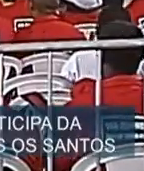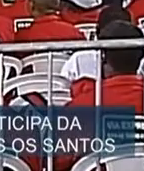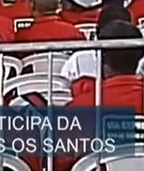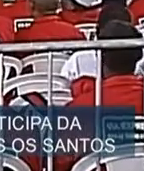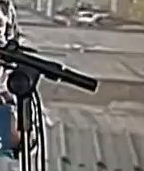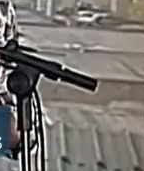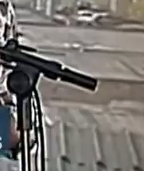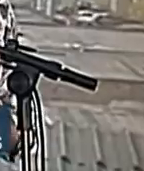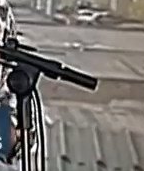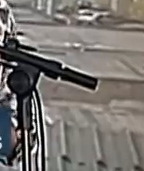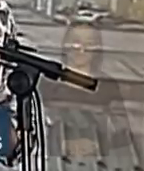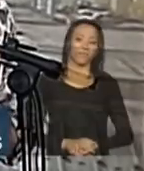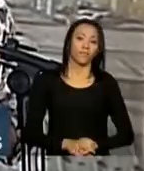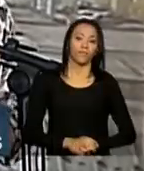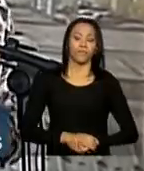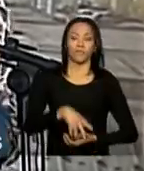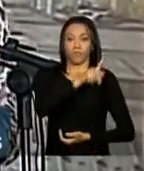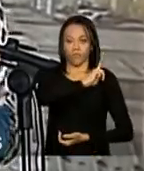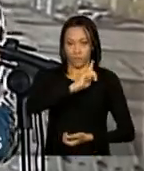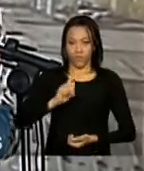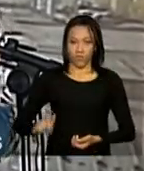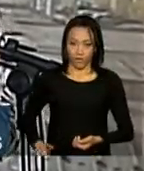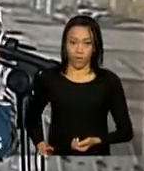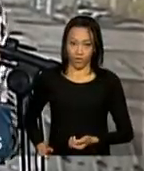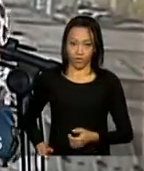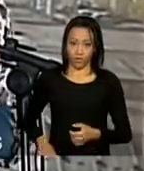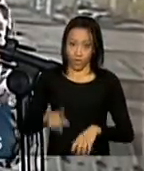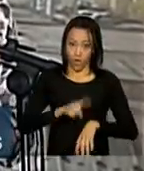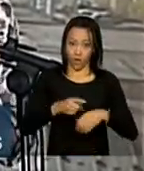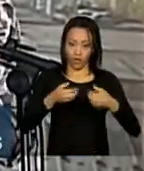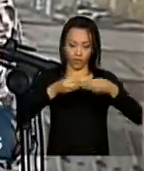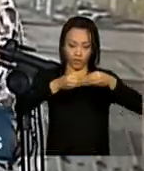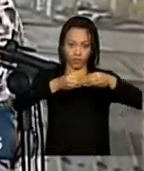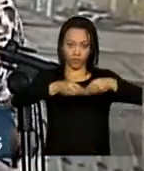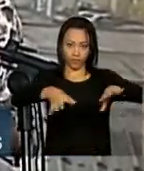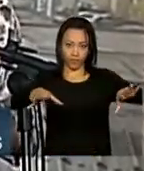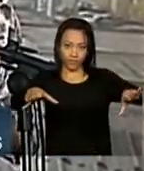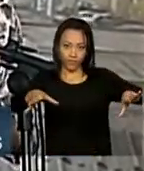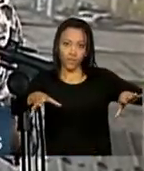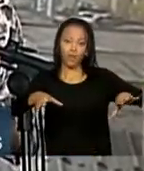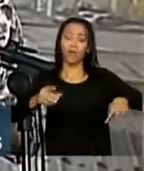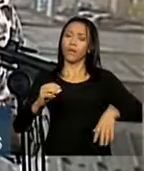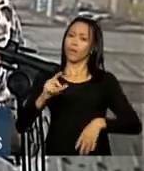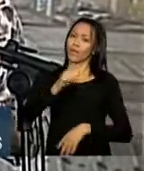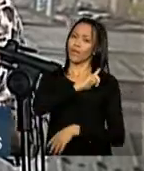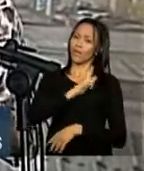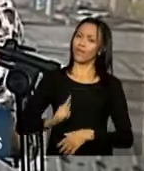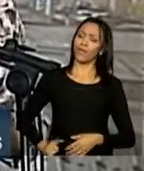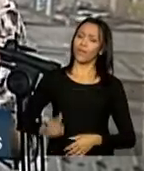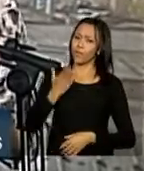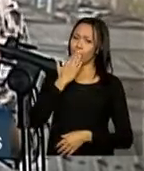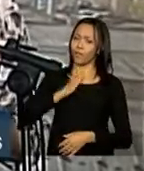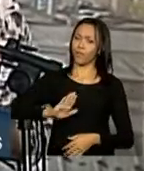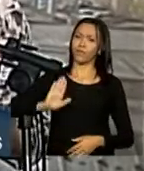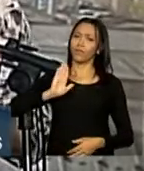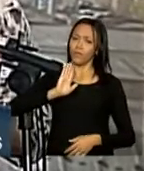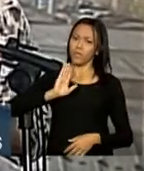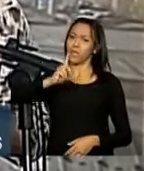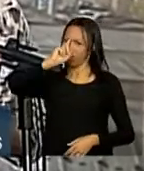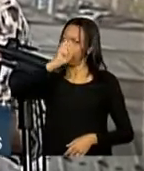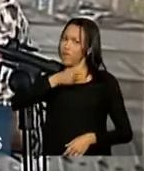E o governador, quando eu estava abrindo ali a placa, o governador prometeu que ia mandar